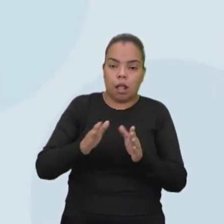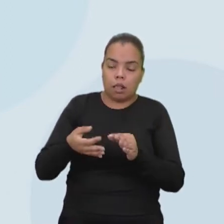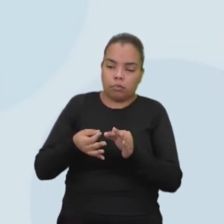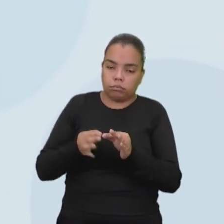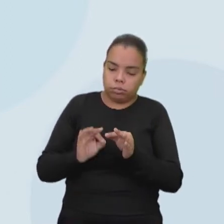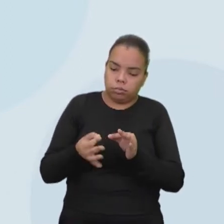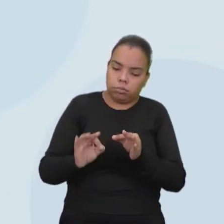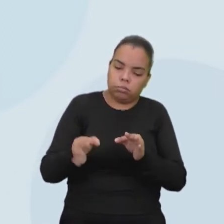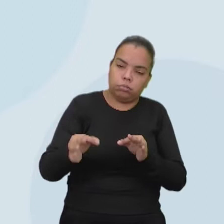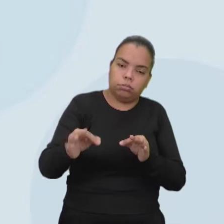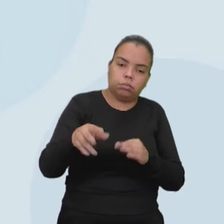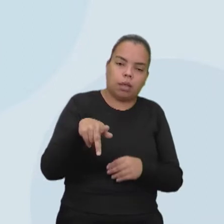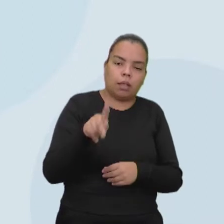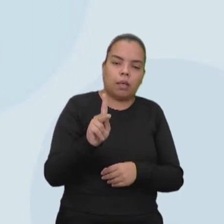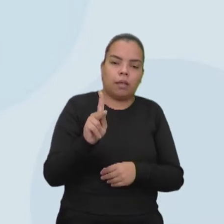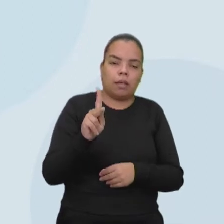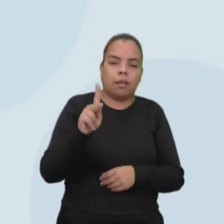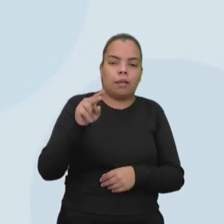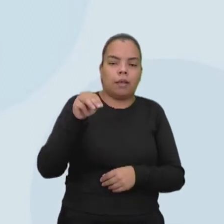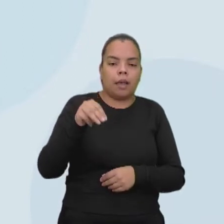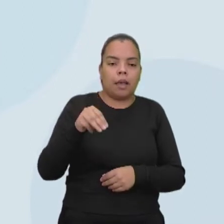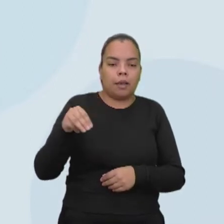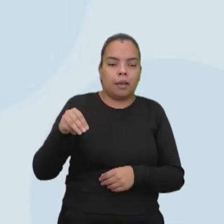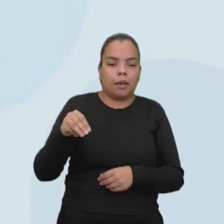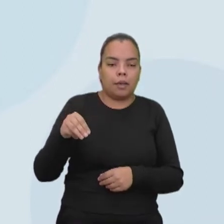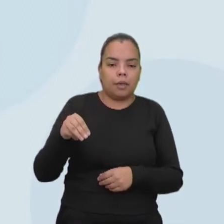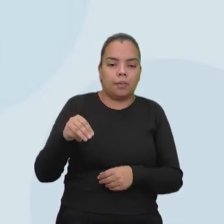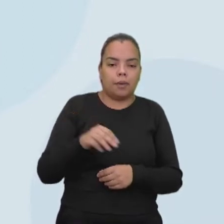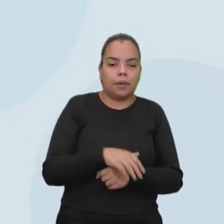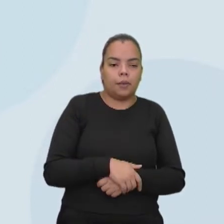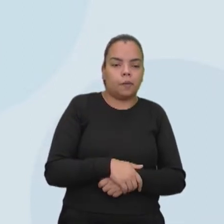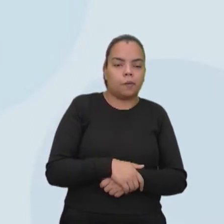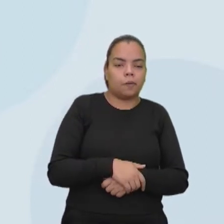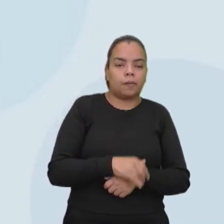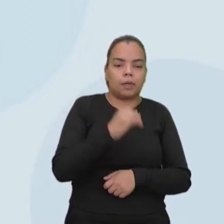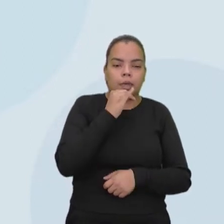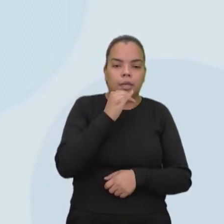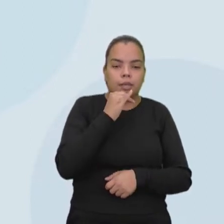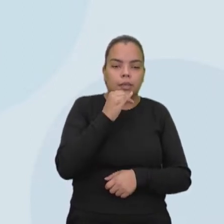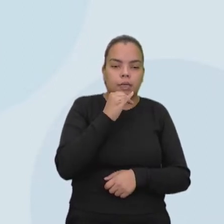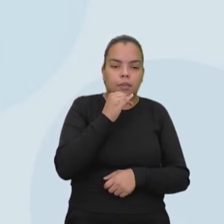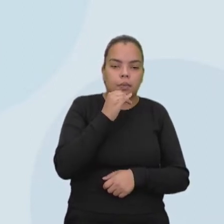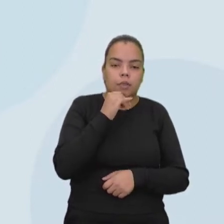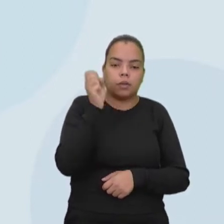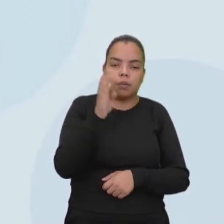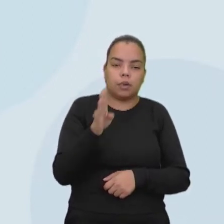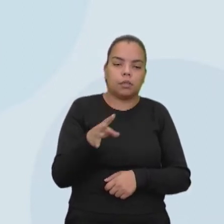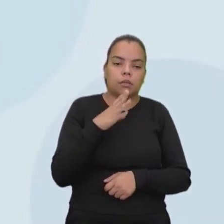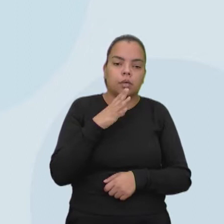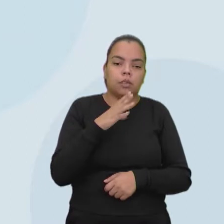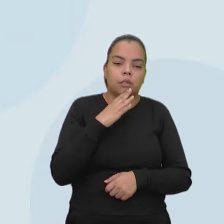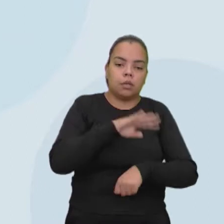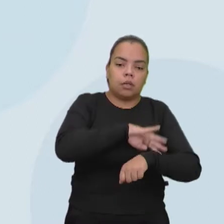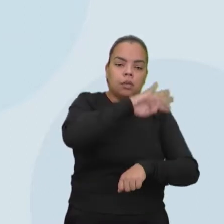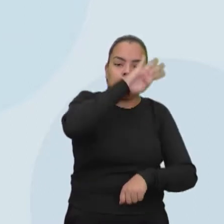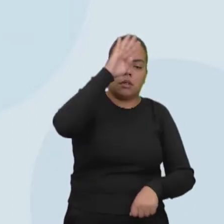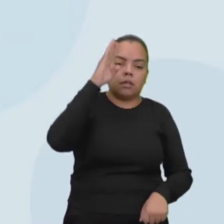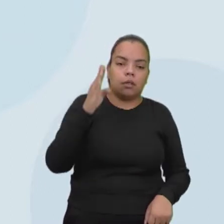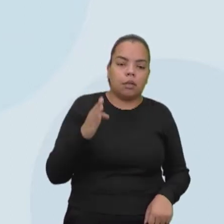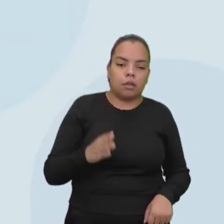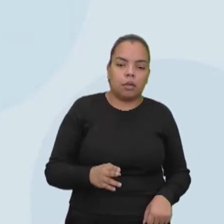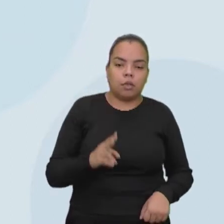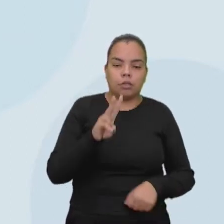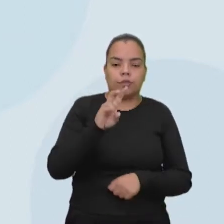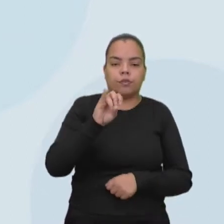de espessura. Exemplos de rochas sedimentares muito conhecidas no Brasil são as que formam os morros de Vila Velha, no